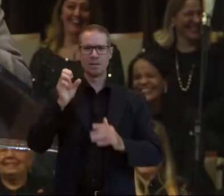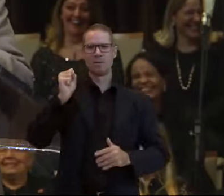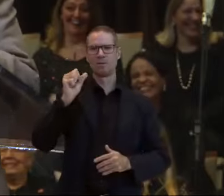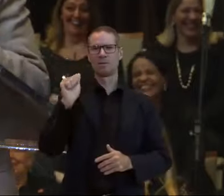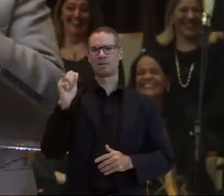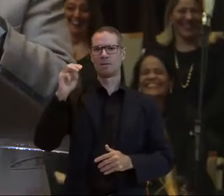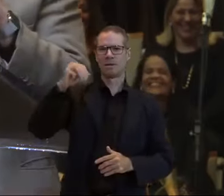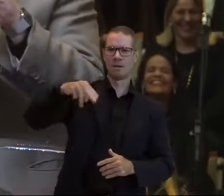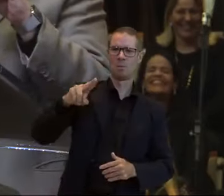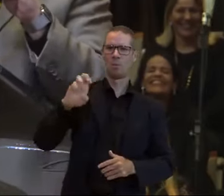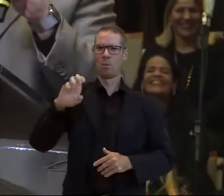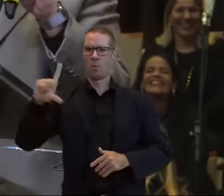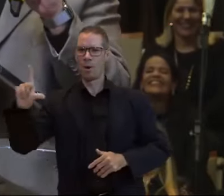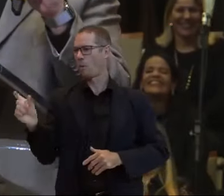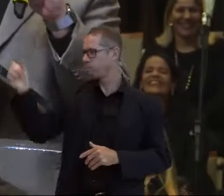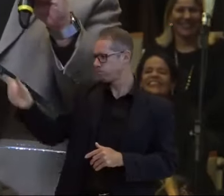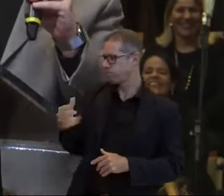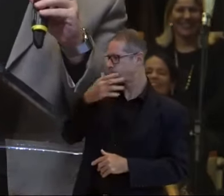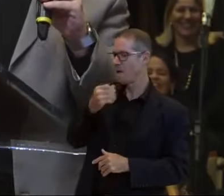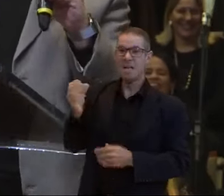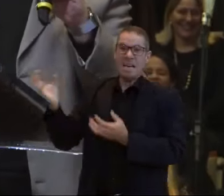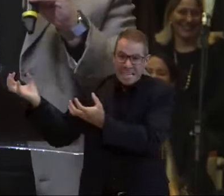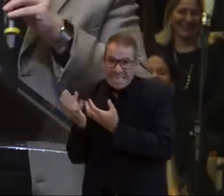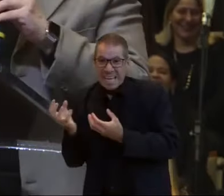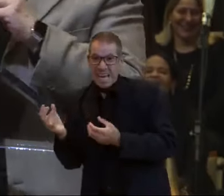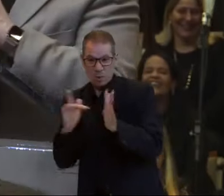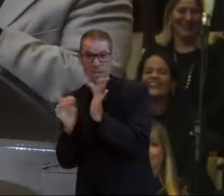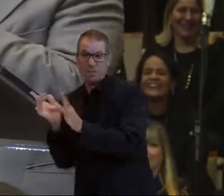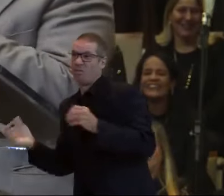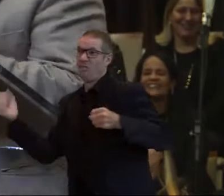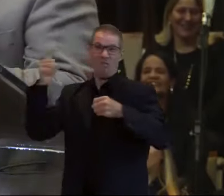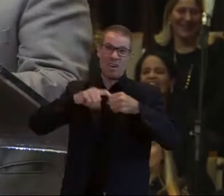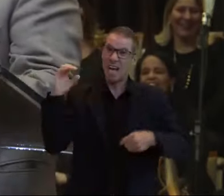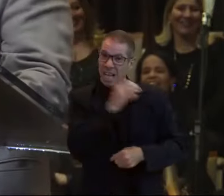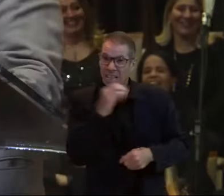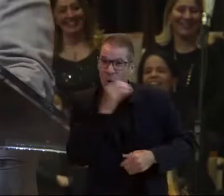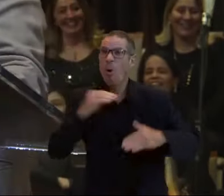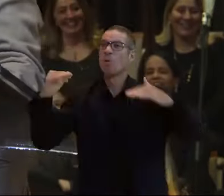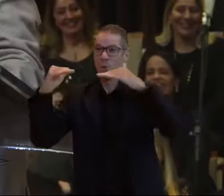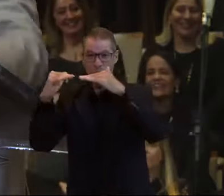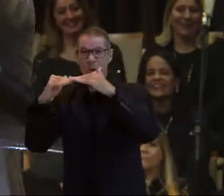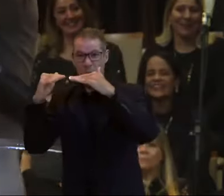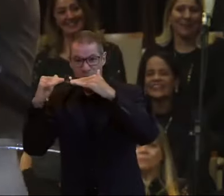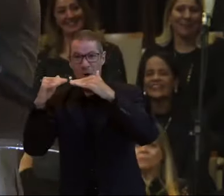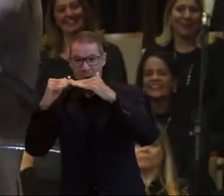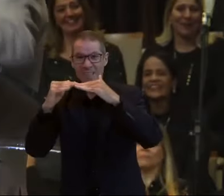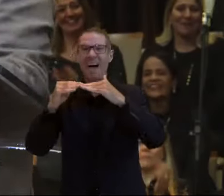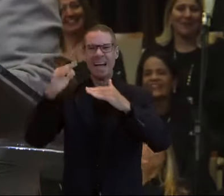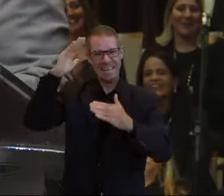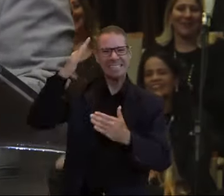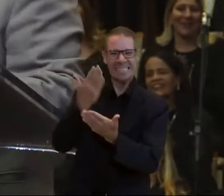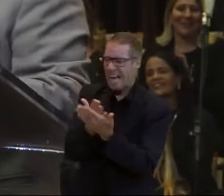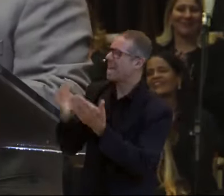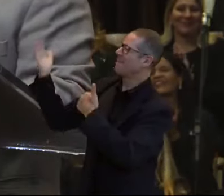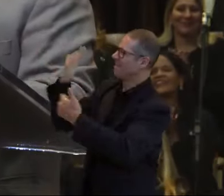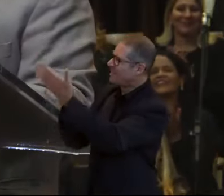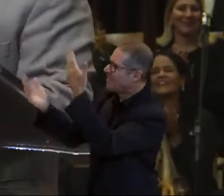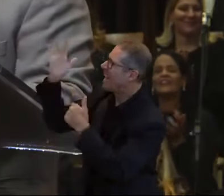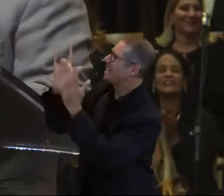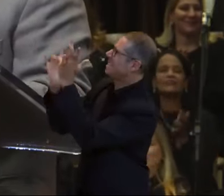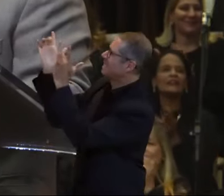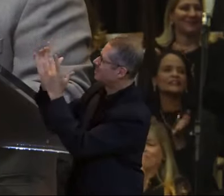Eu quero que Jesus volte logo. Você concorda com isso? Vem, Jesus, vem.